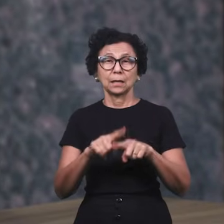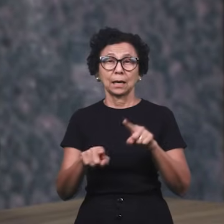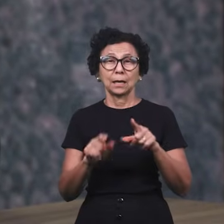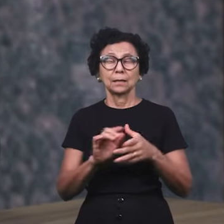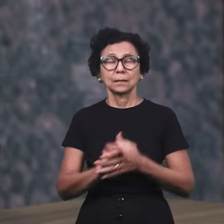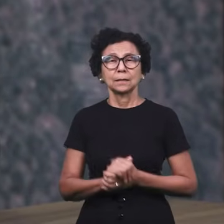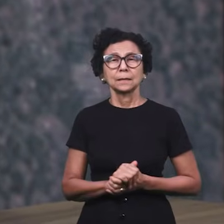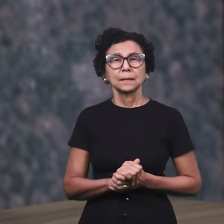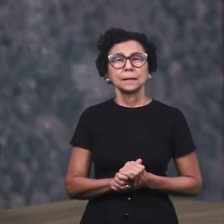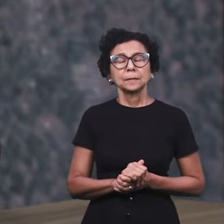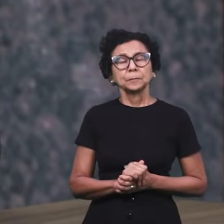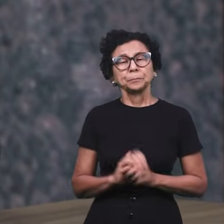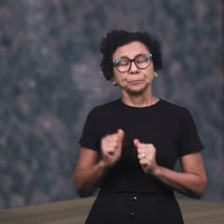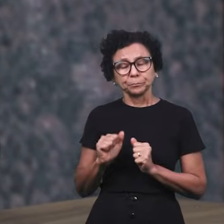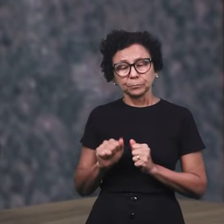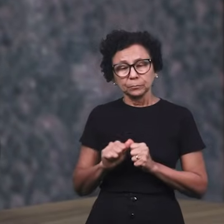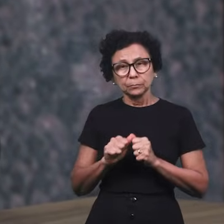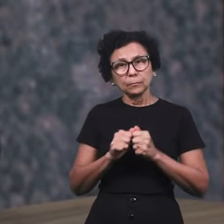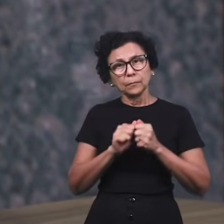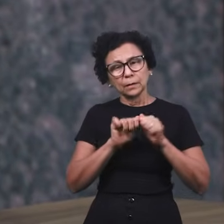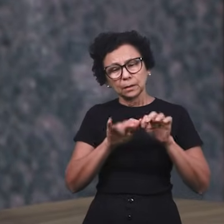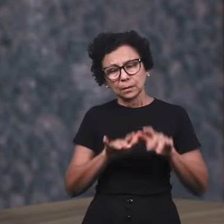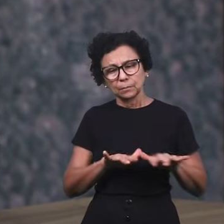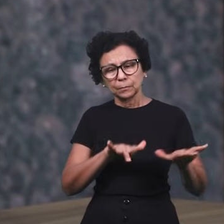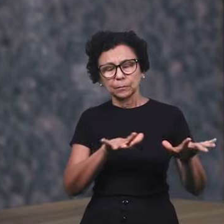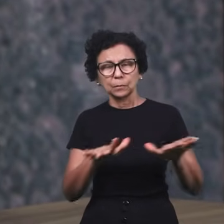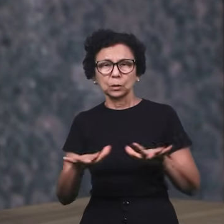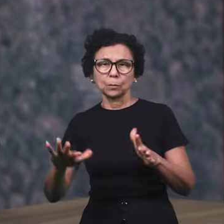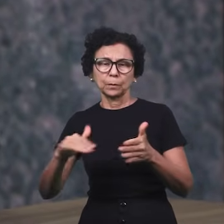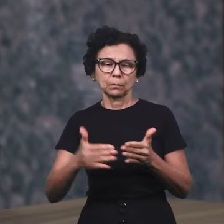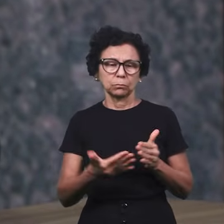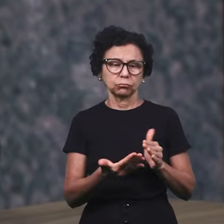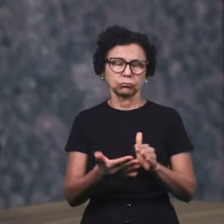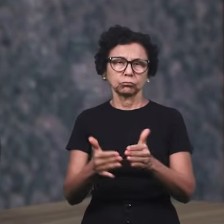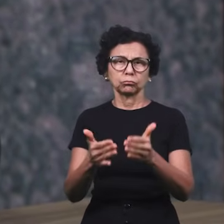desse comércio, mas os europeus passam a ter mais dificuldade e